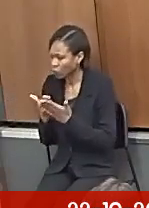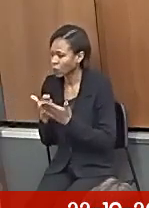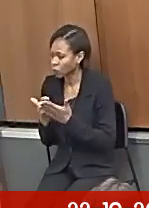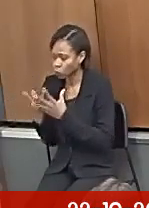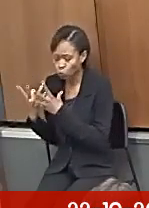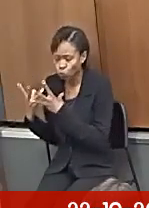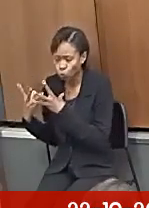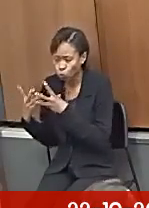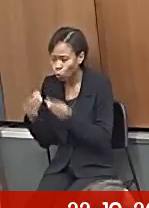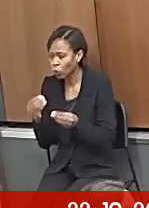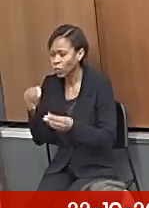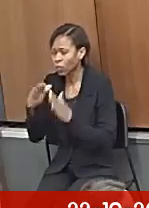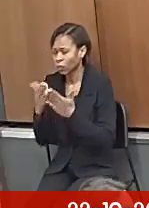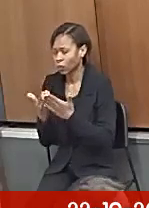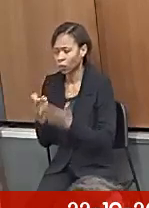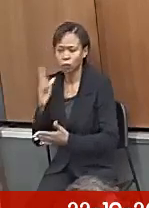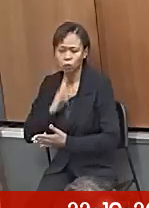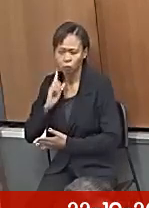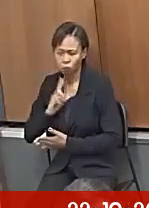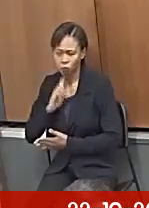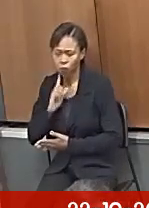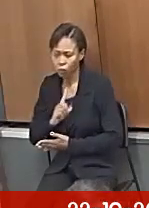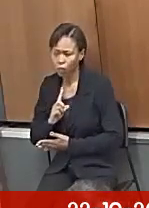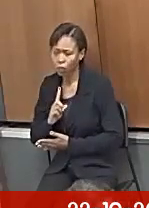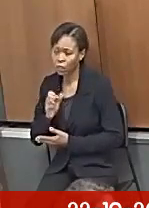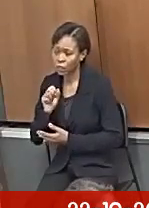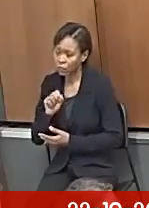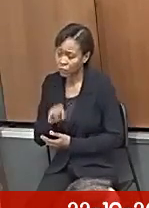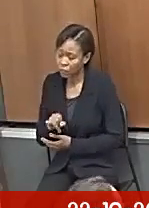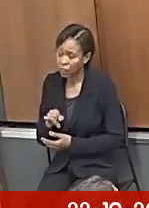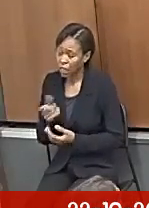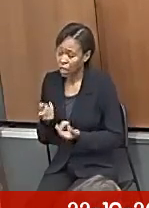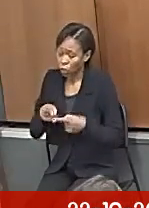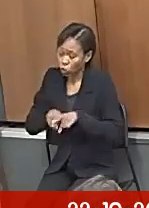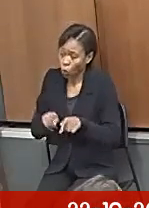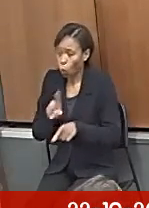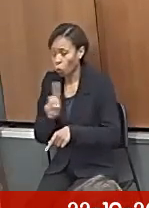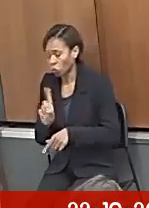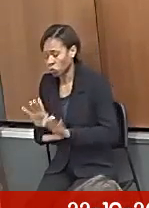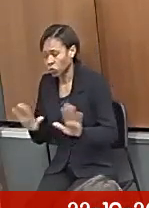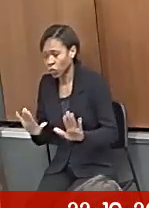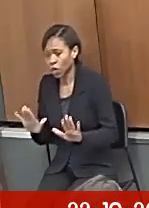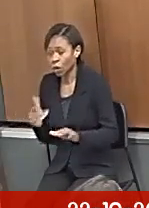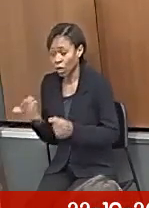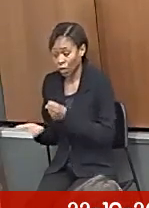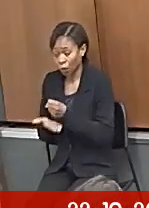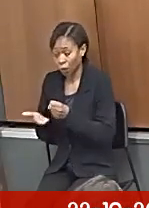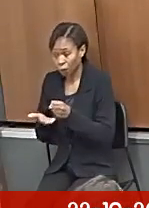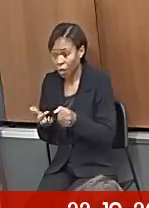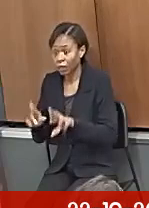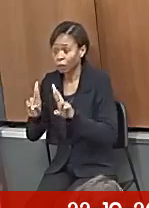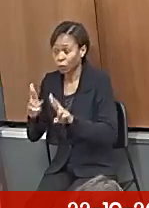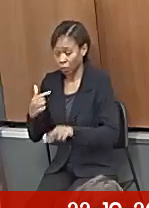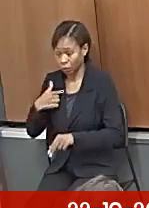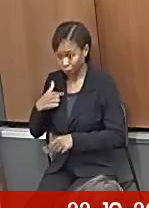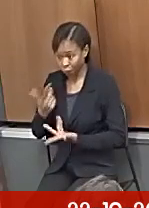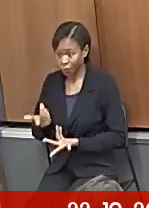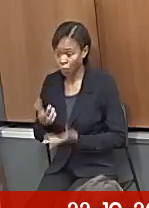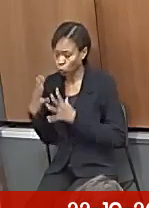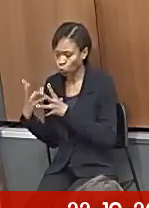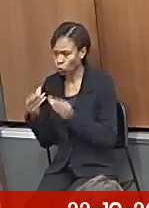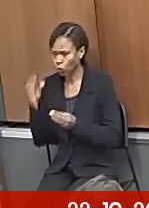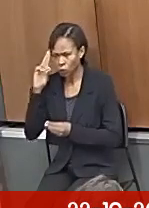as escolas de Minas Gerais, associadas ou não, que estão na base de Minas Gerais, sob a minha responsabilidade, todos eles